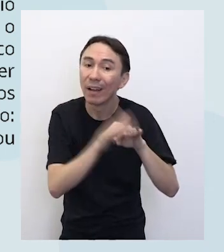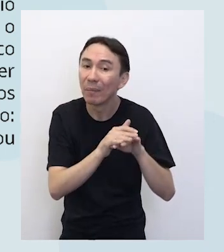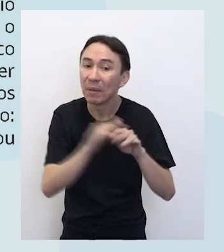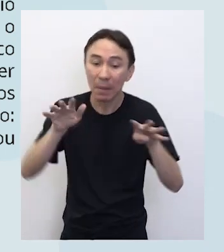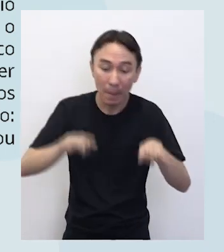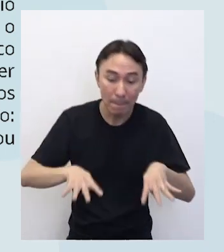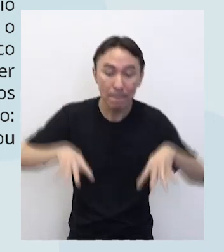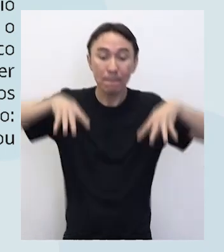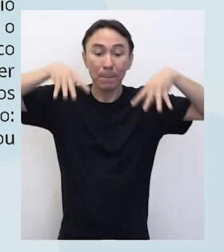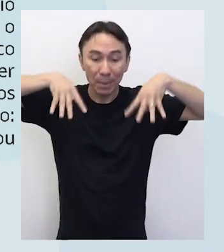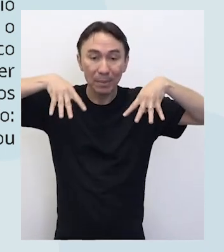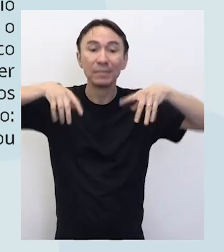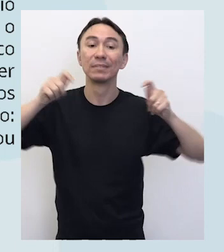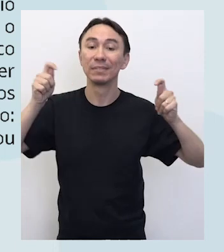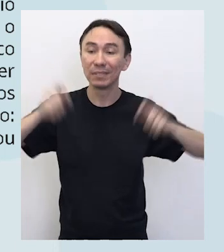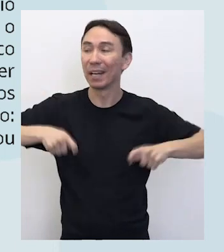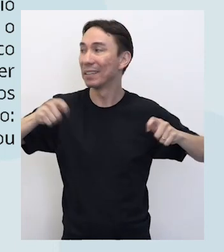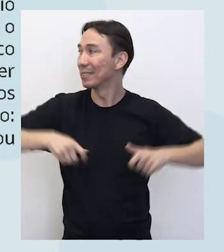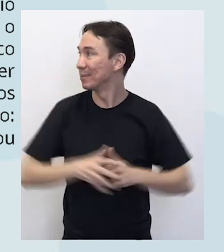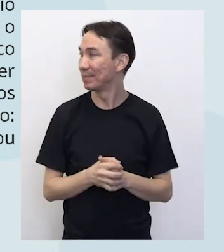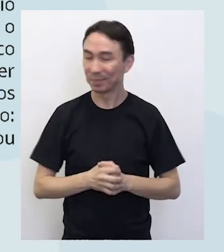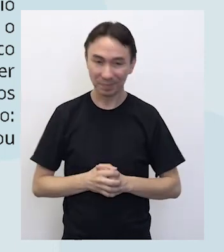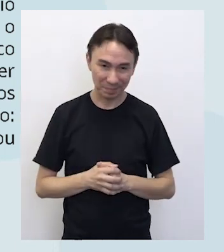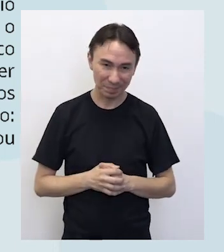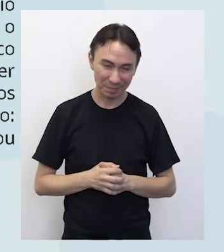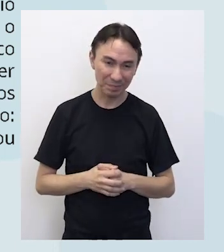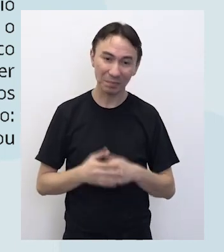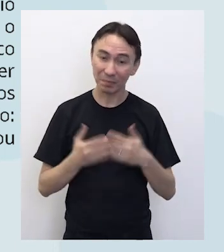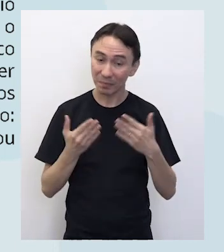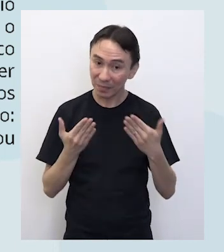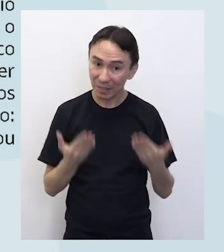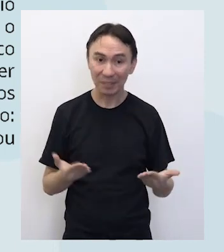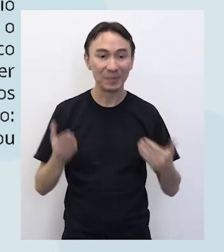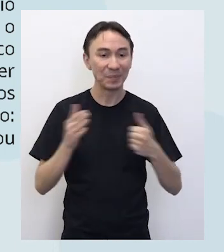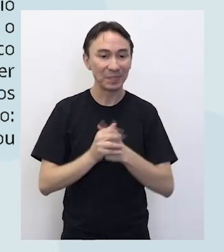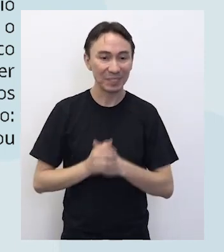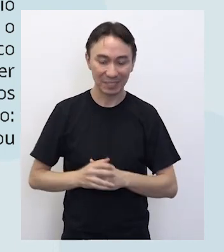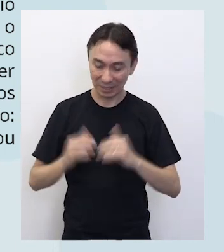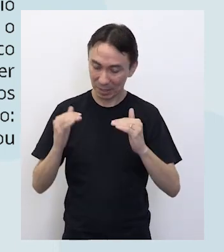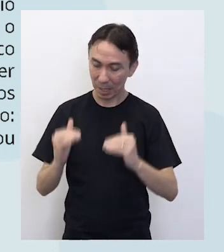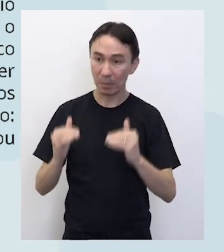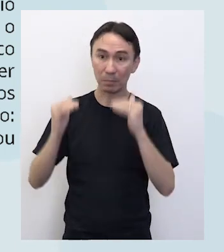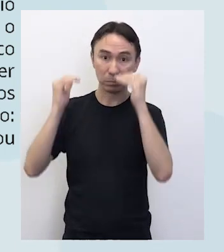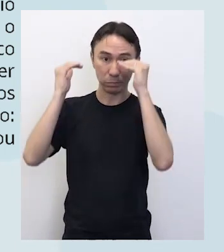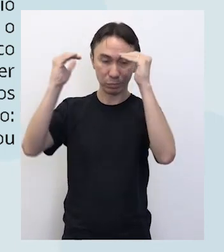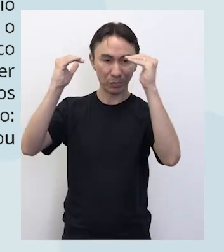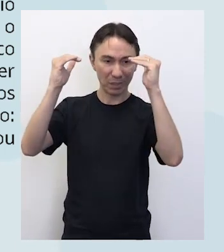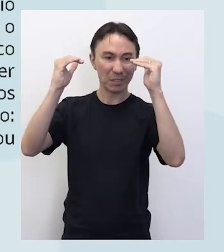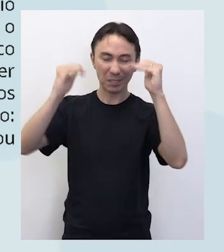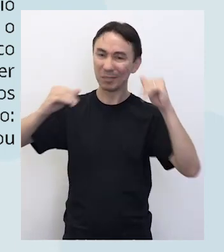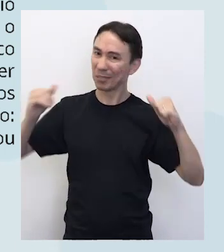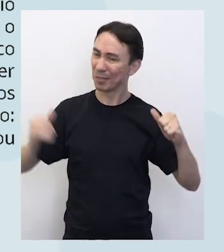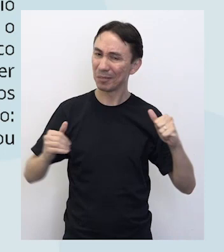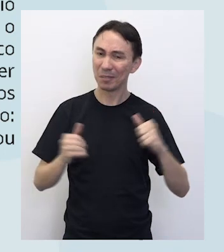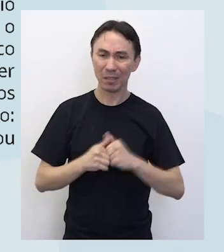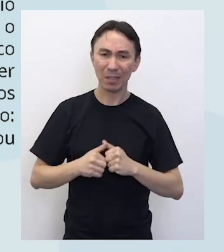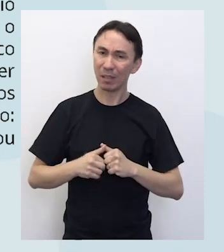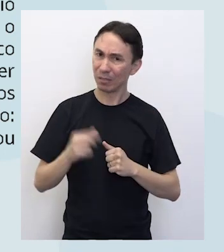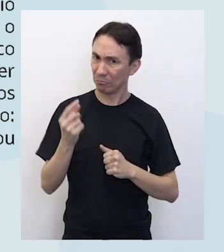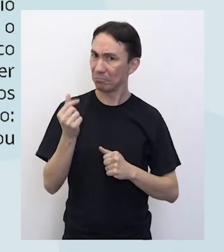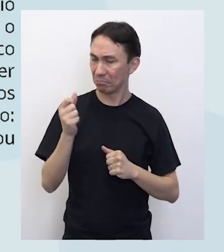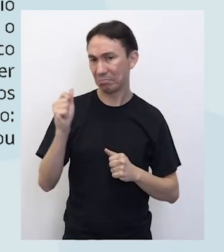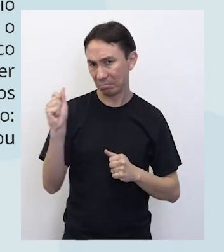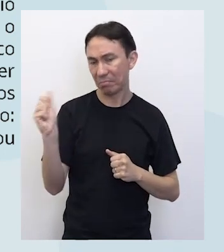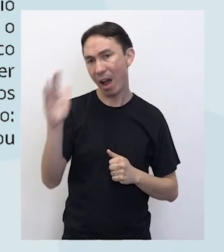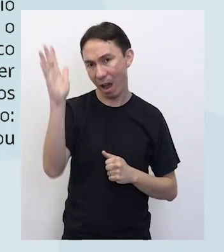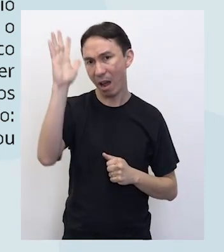chão, certo? E justamente, né, essas frisas, justamente por essa questão dessa visão privilegiada, elas sempre custaram um pouco mais